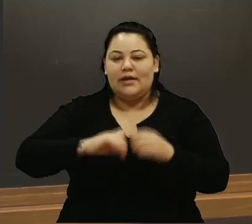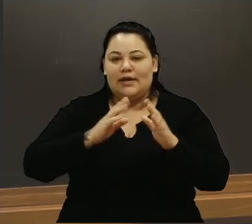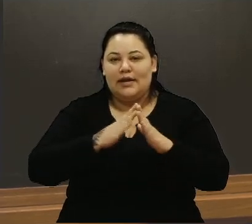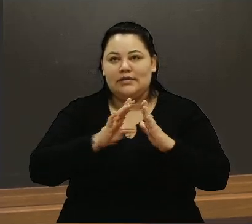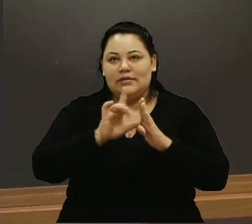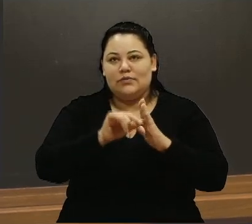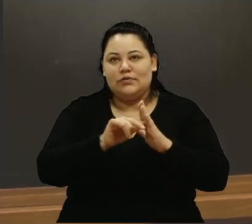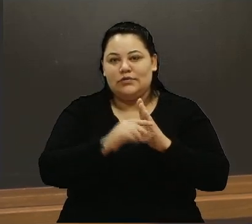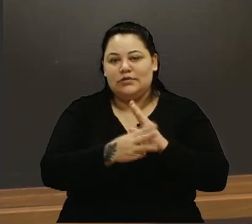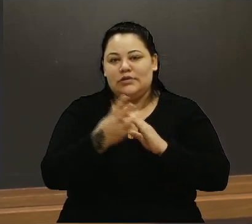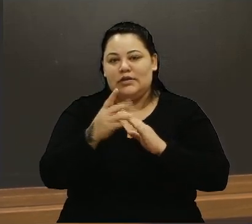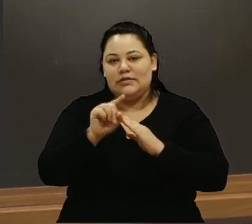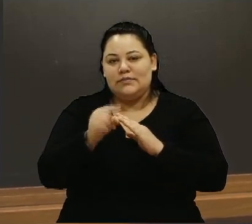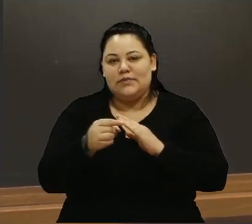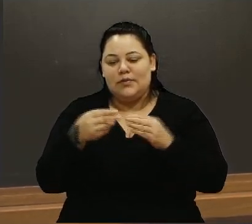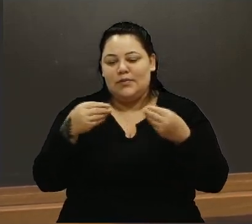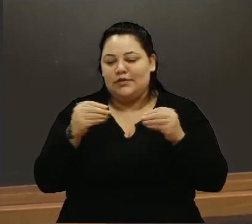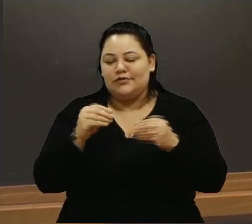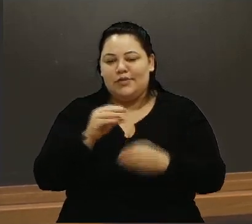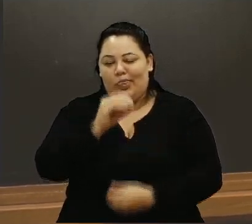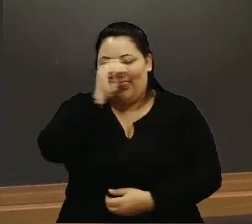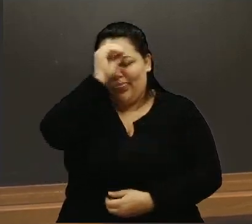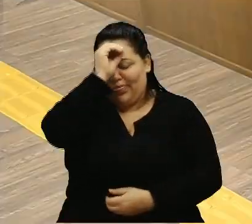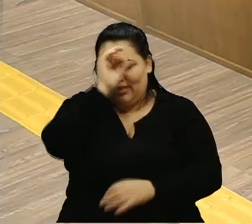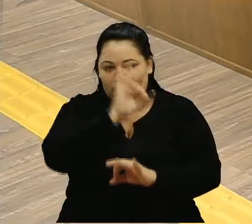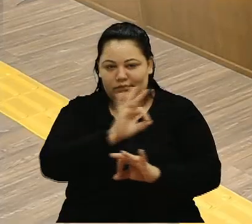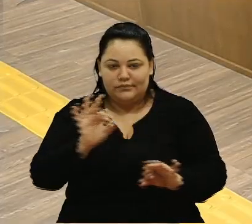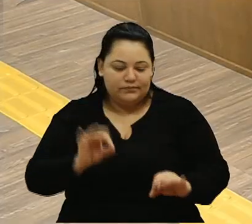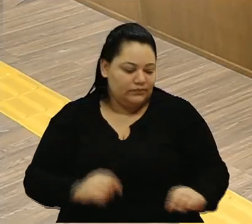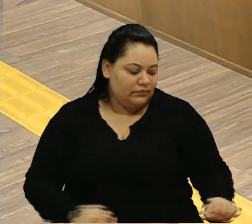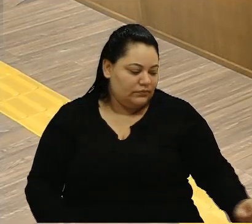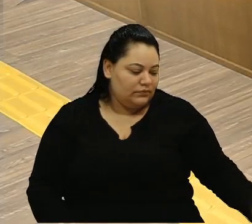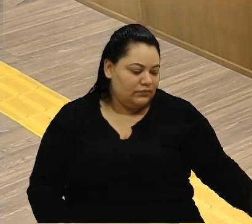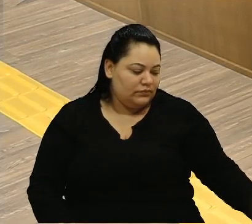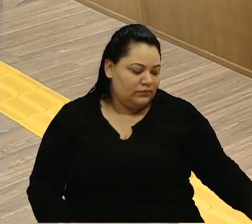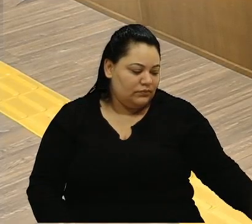3.000 páginas que ninguém vai entender nada. Obrigado, presidente. Obrigado, vereador Cláudio. Com a palavra.